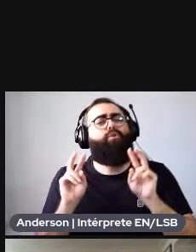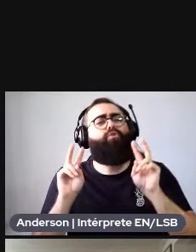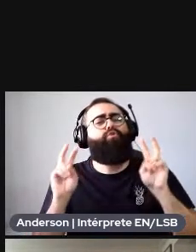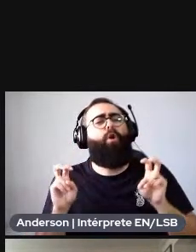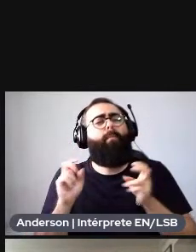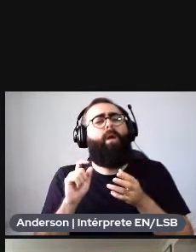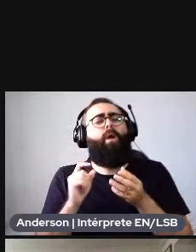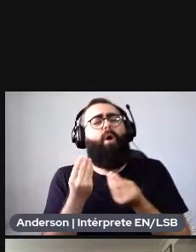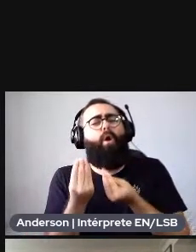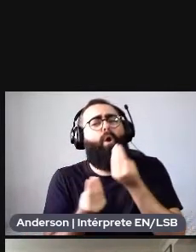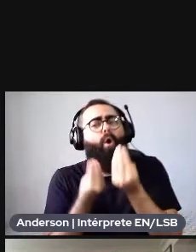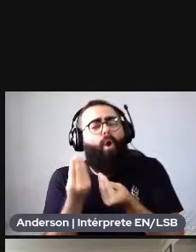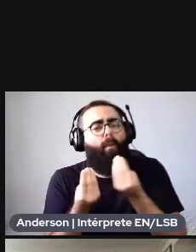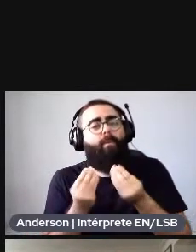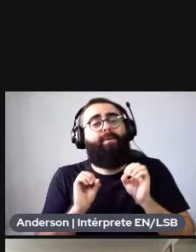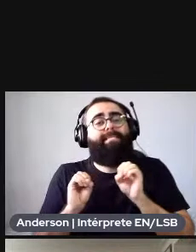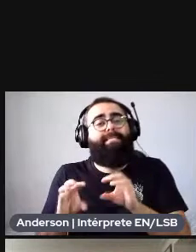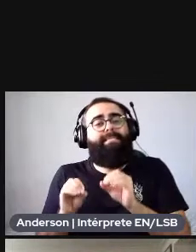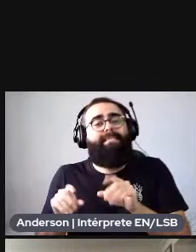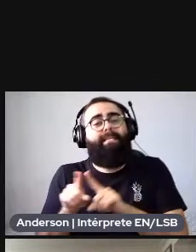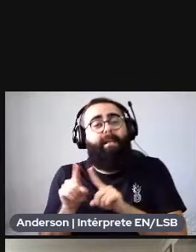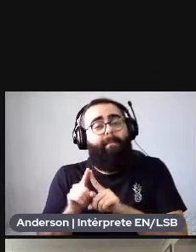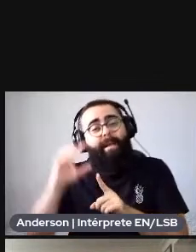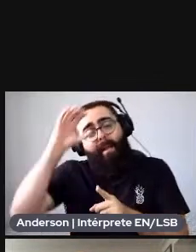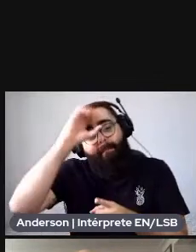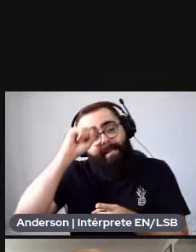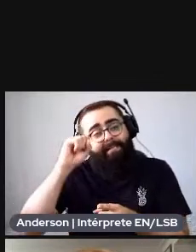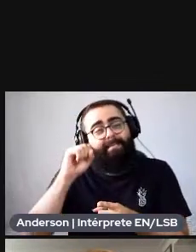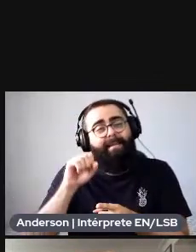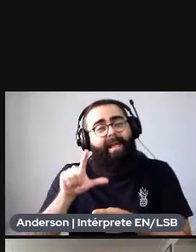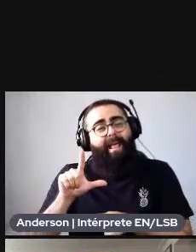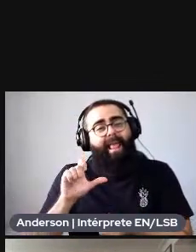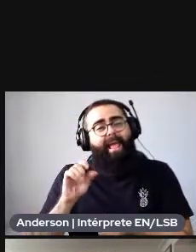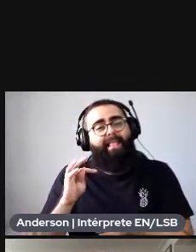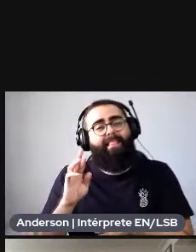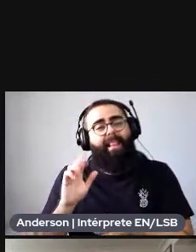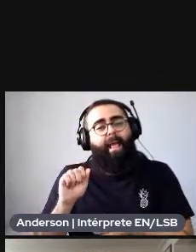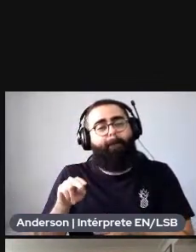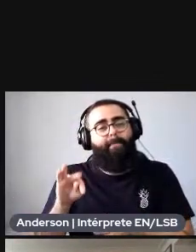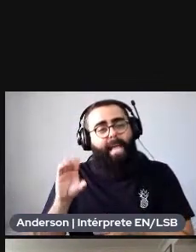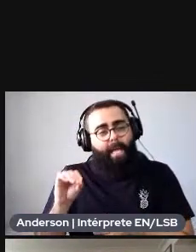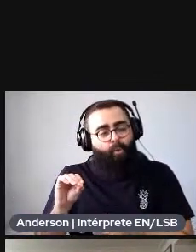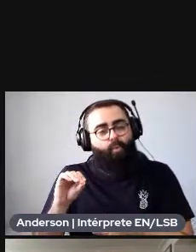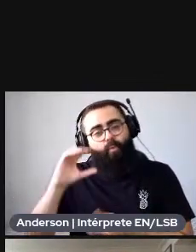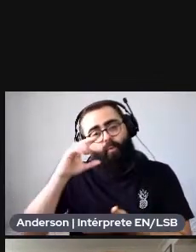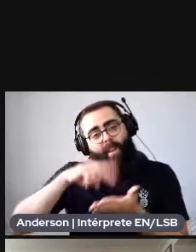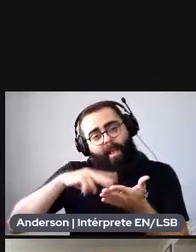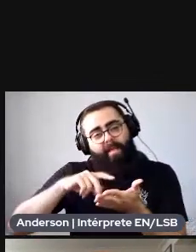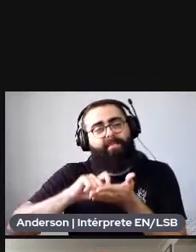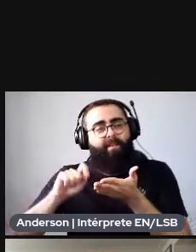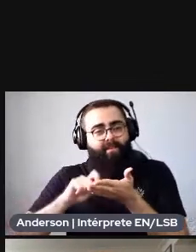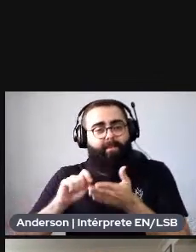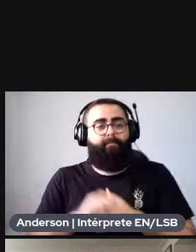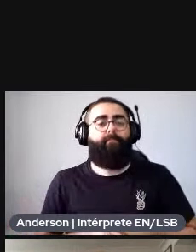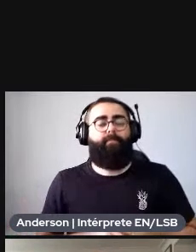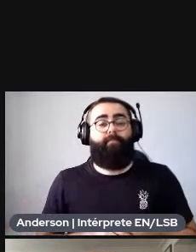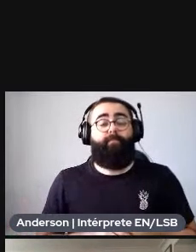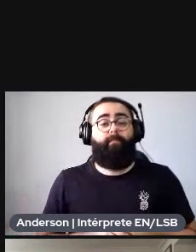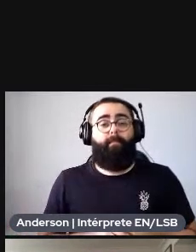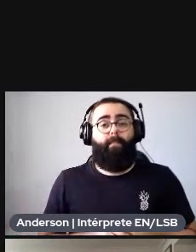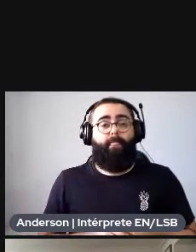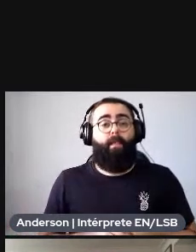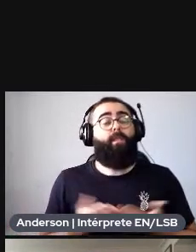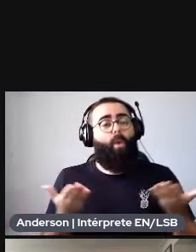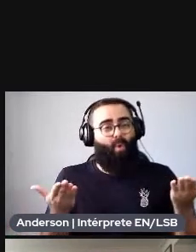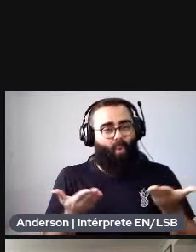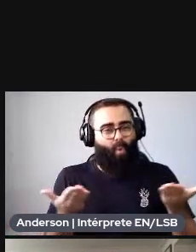Okay? Como é que a questão que me interessa, e por isso é que eu dizia que esta apresentação é muito de